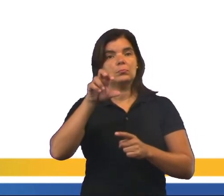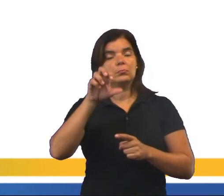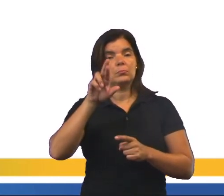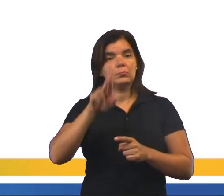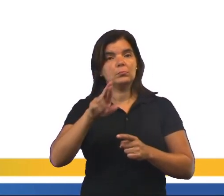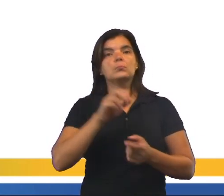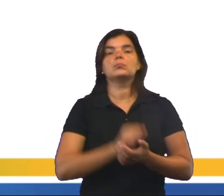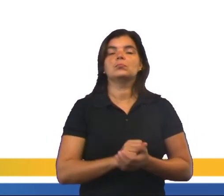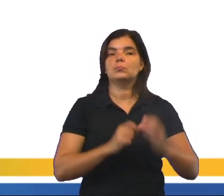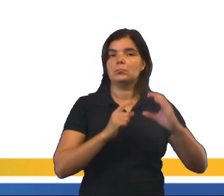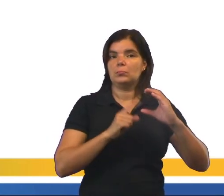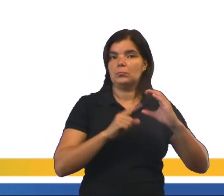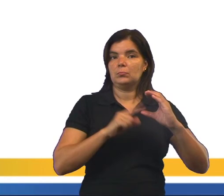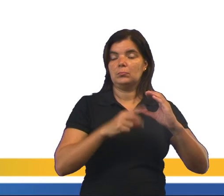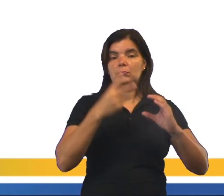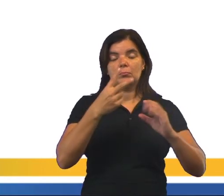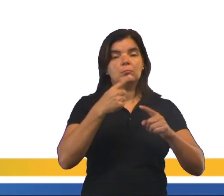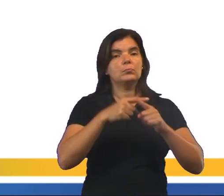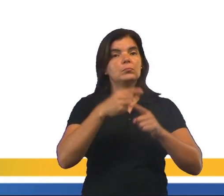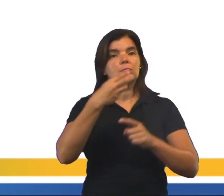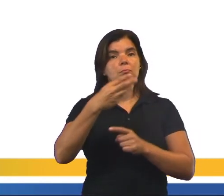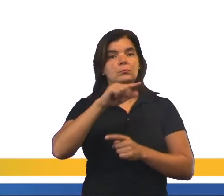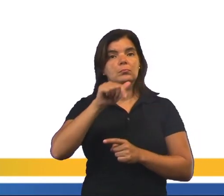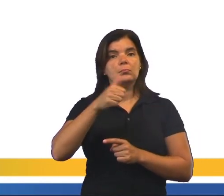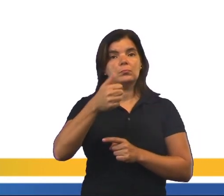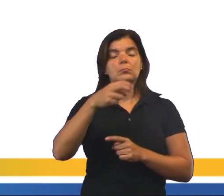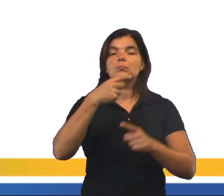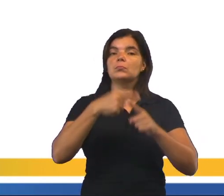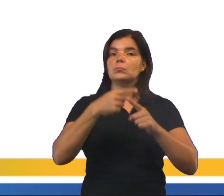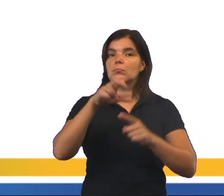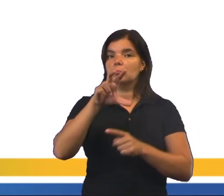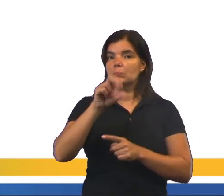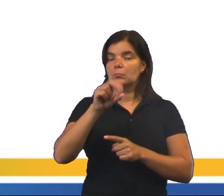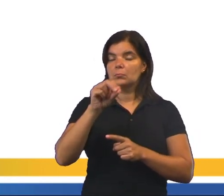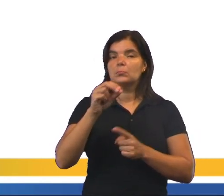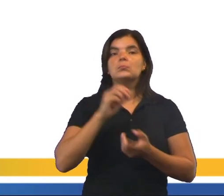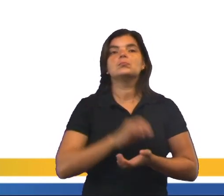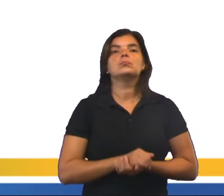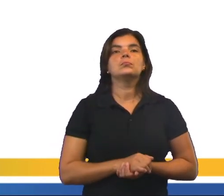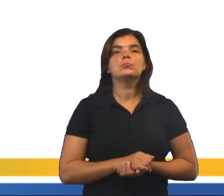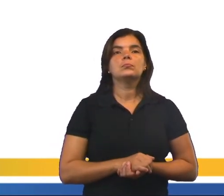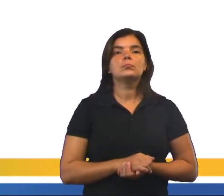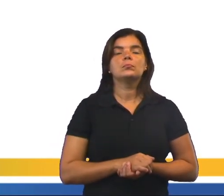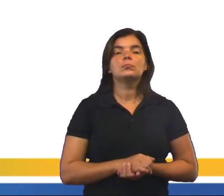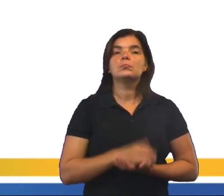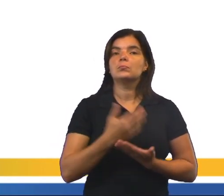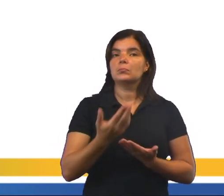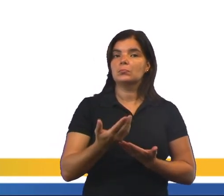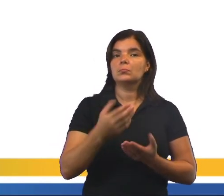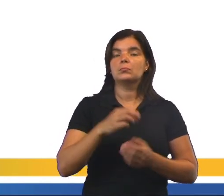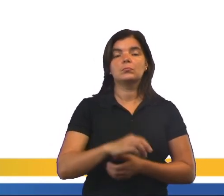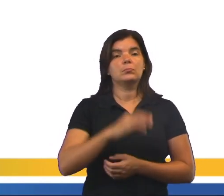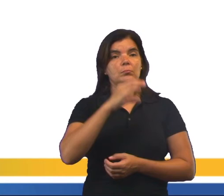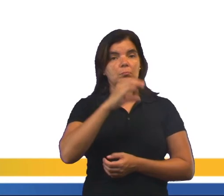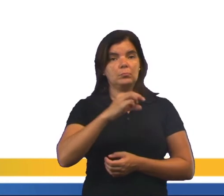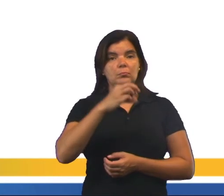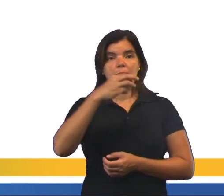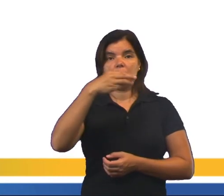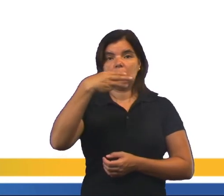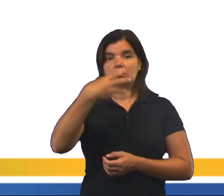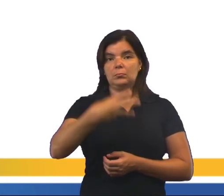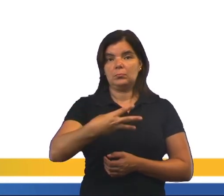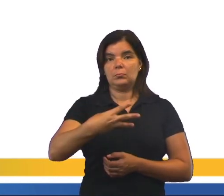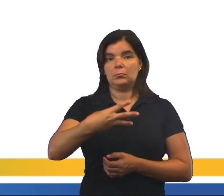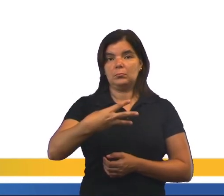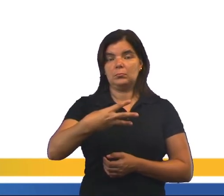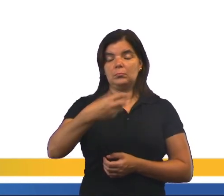que 2 vezes 3,14 e o nosso raio é 50. Já identificamos. Portanto, o comprimento que nós procuramos dessa